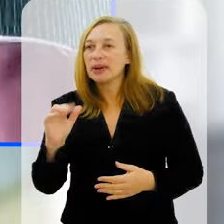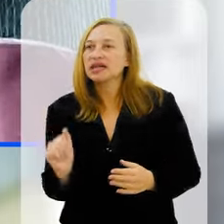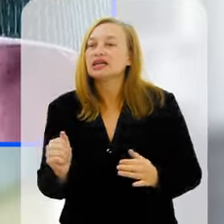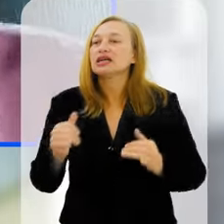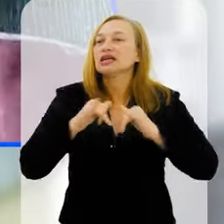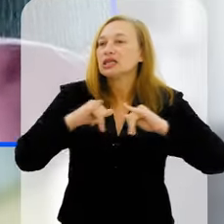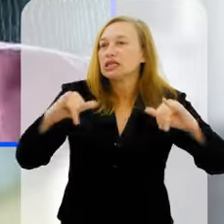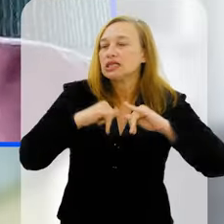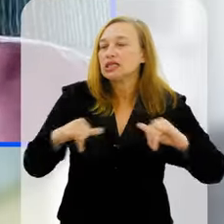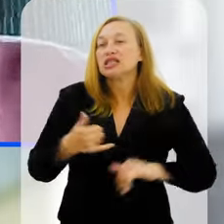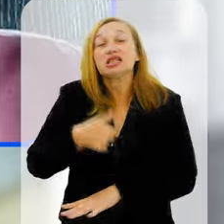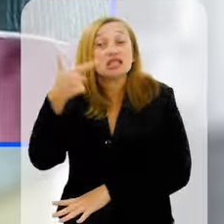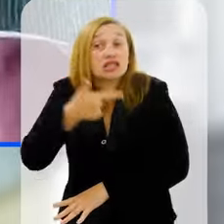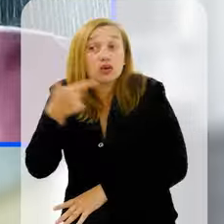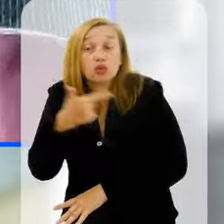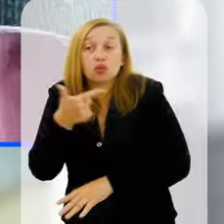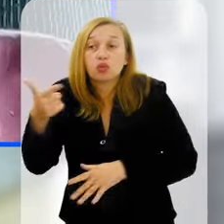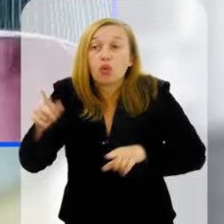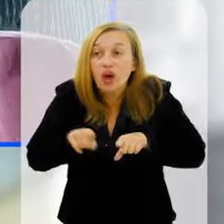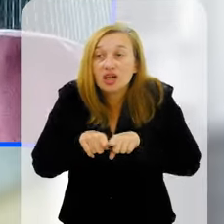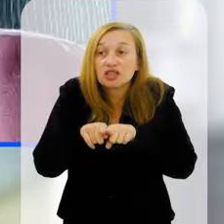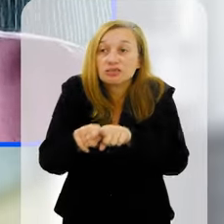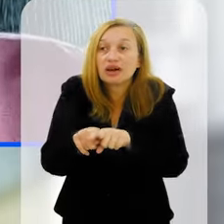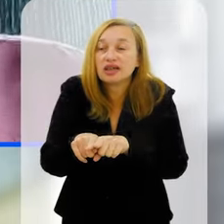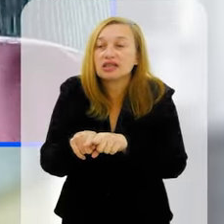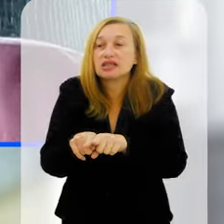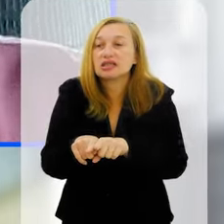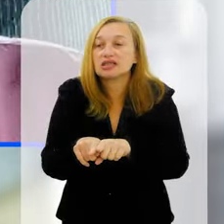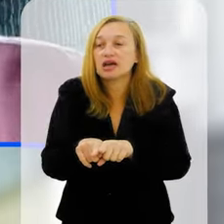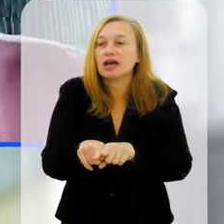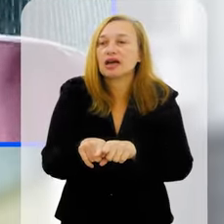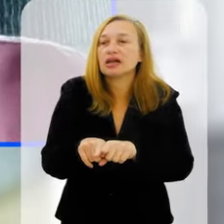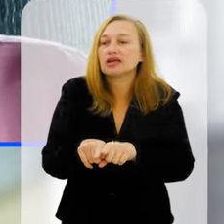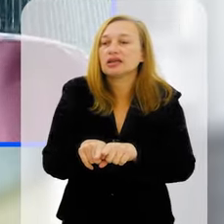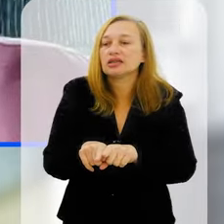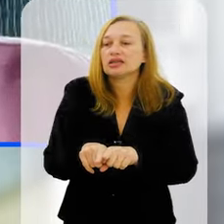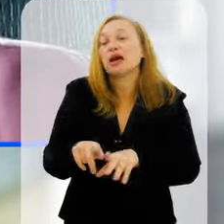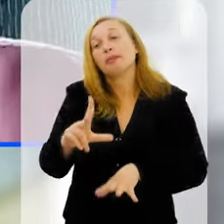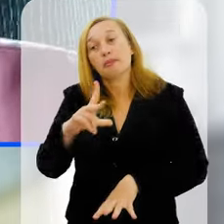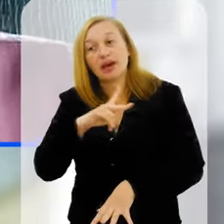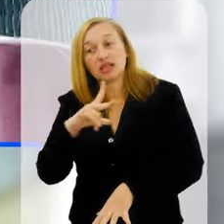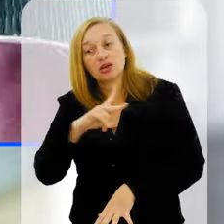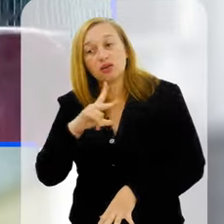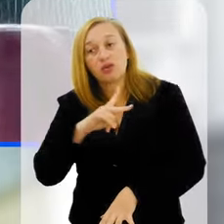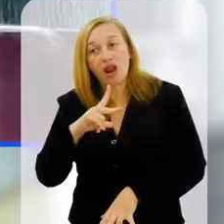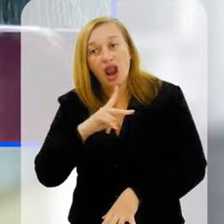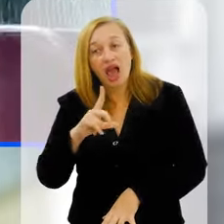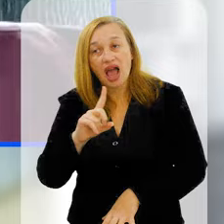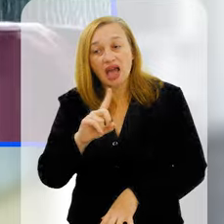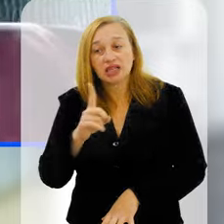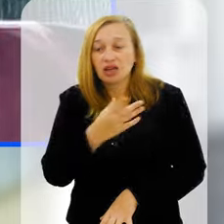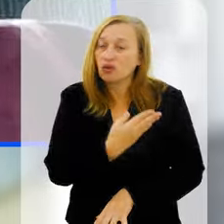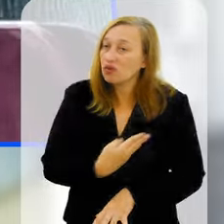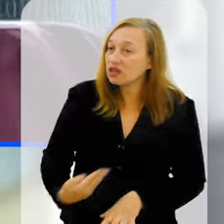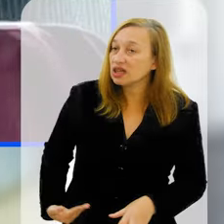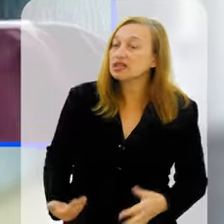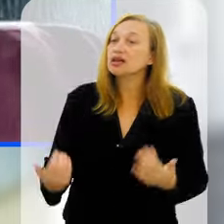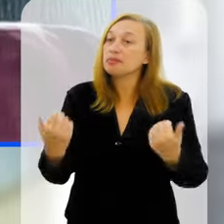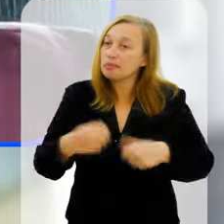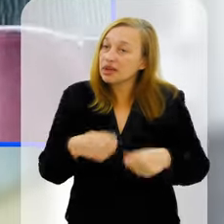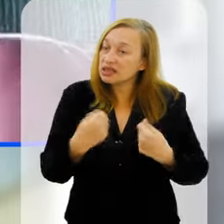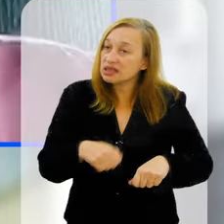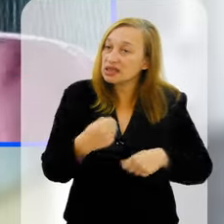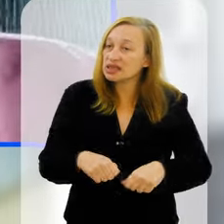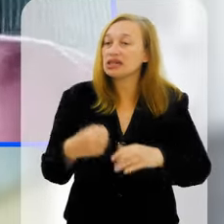intensifique essas campanhas. Segundo, né, as parcerias privadas, não